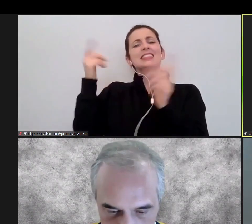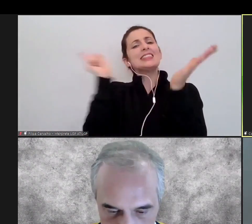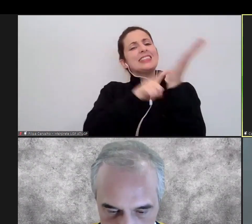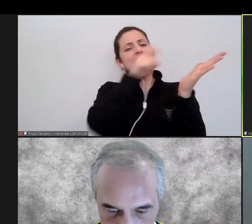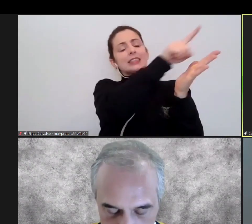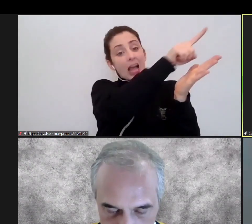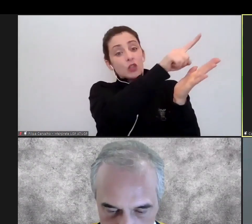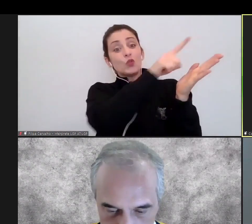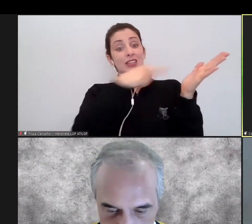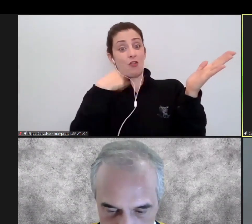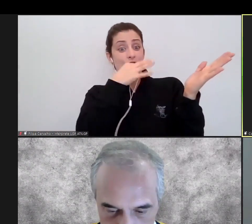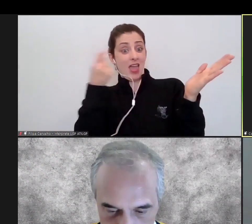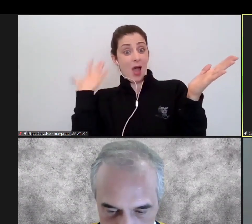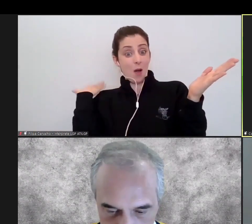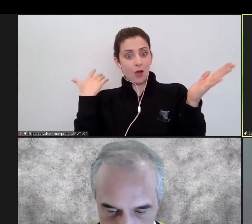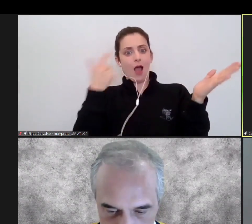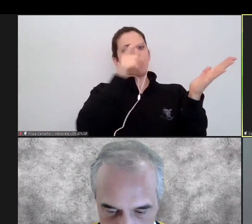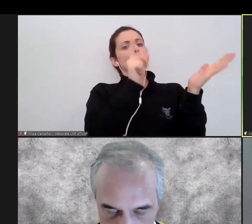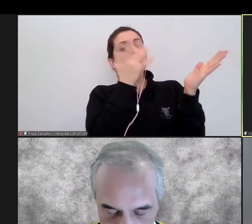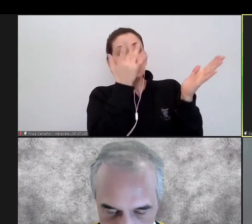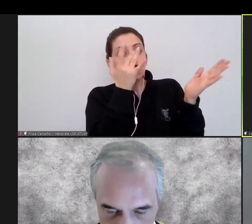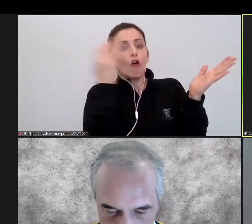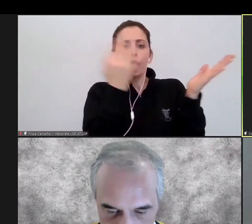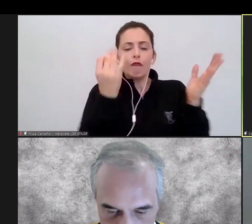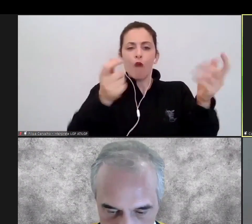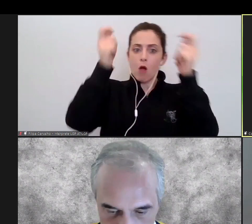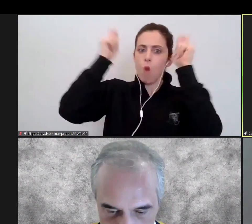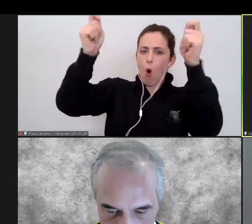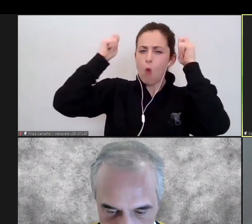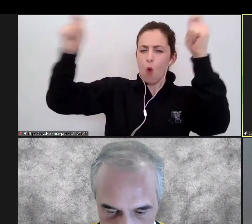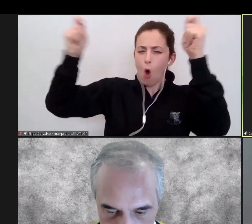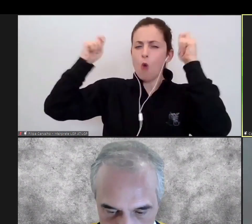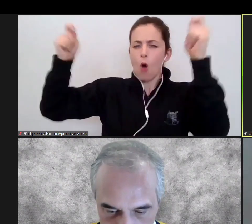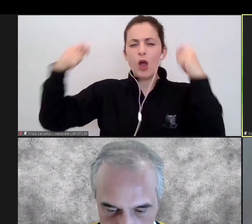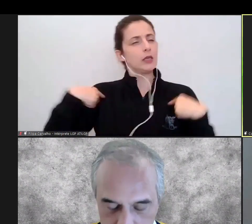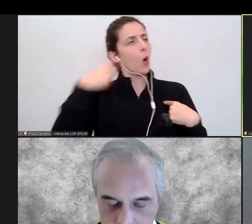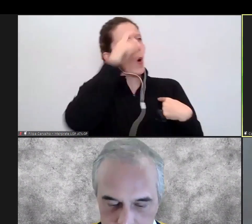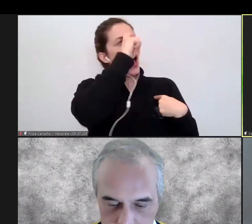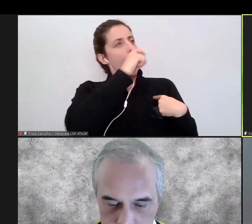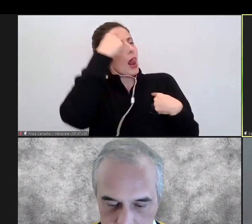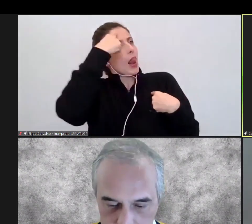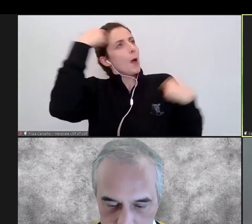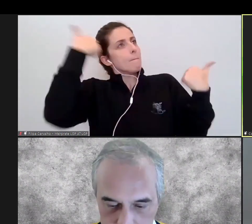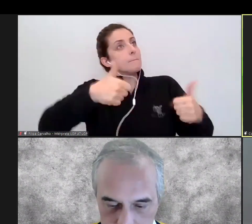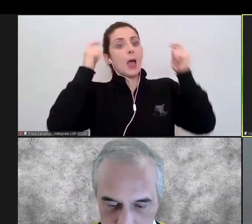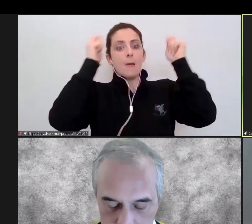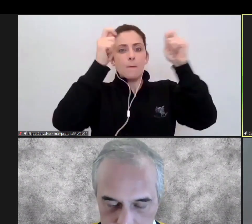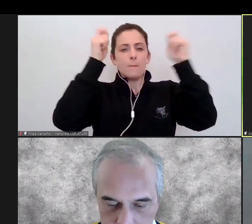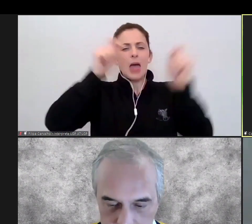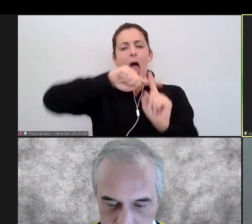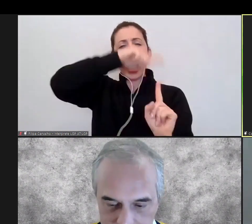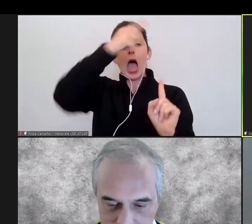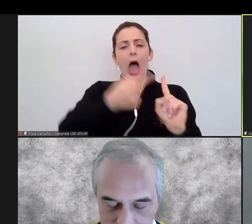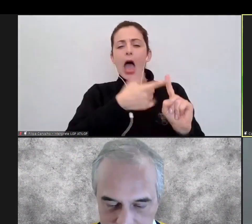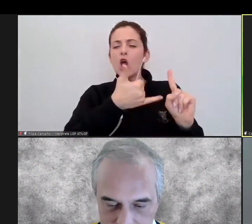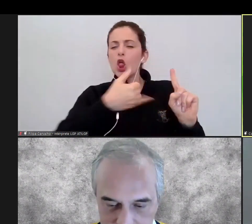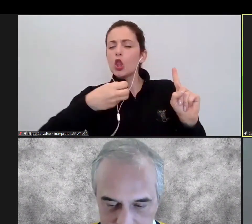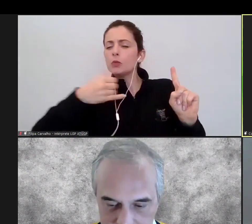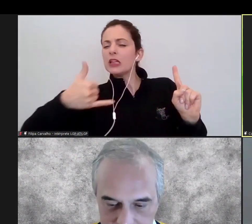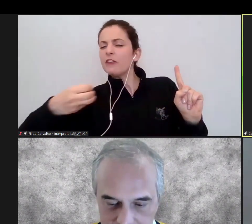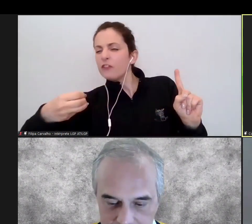ruas. Eu lembro-me de uma grande moldura humana que se juntou numa manifestação em 2020, não quero falhar, foi